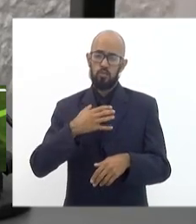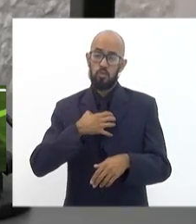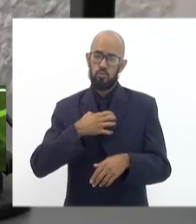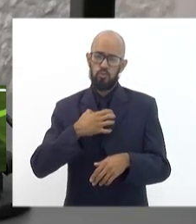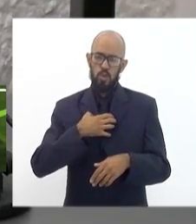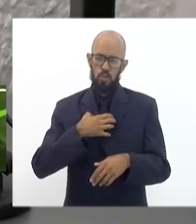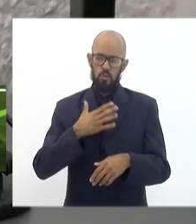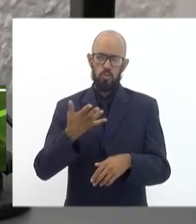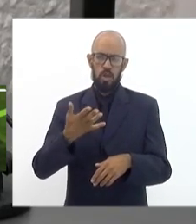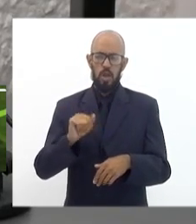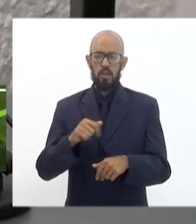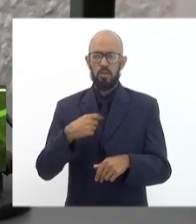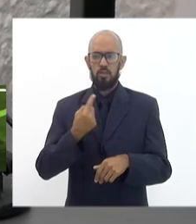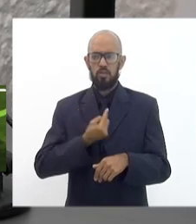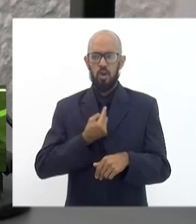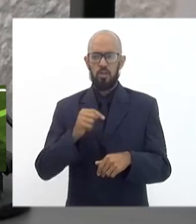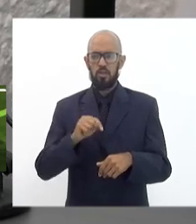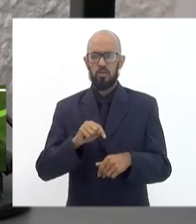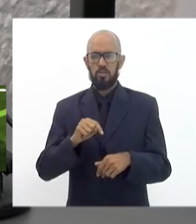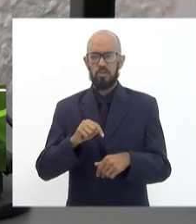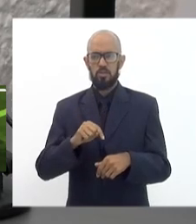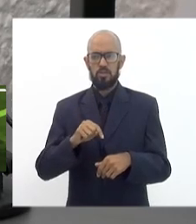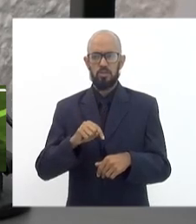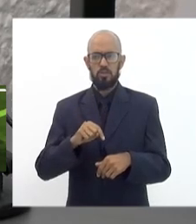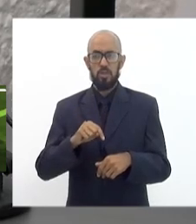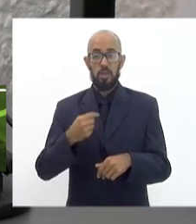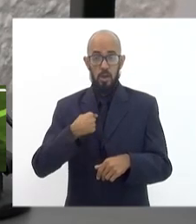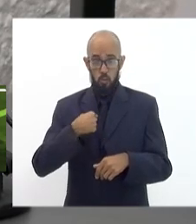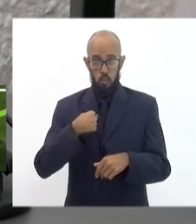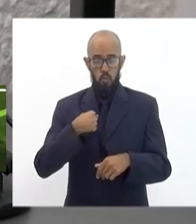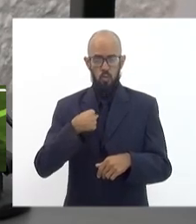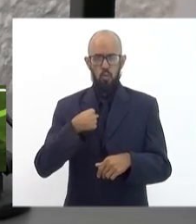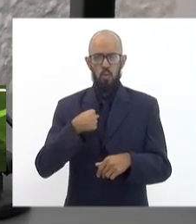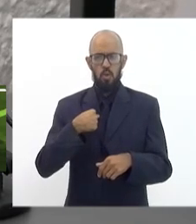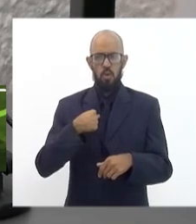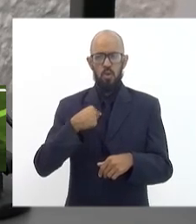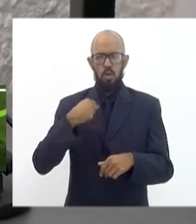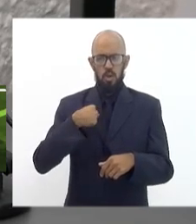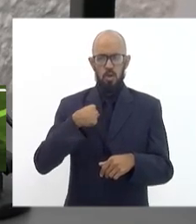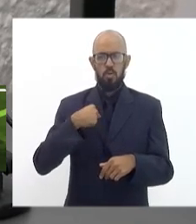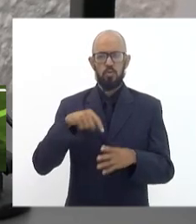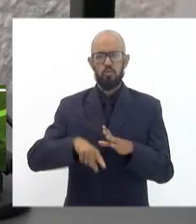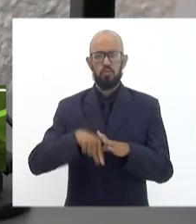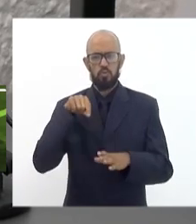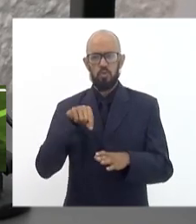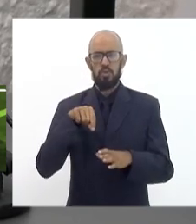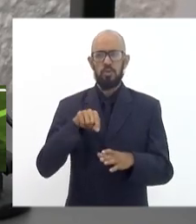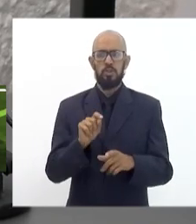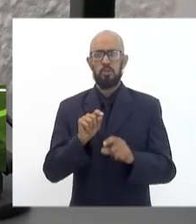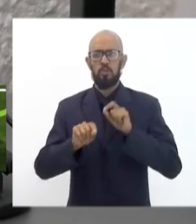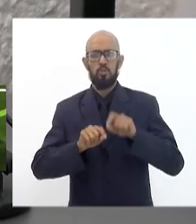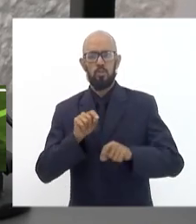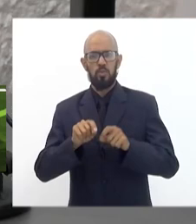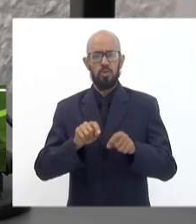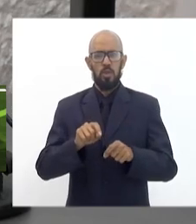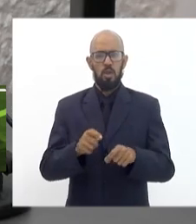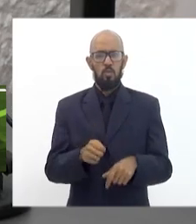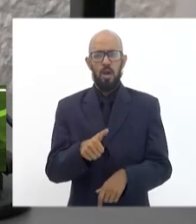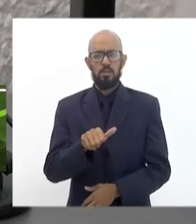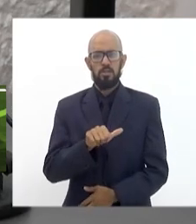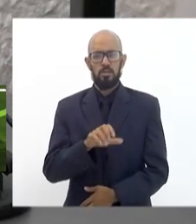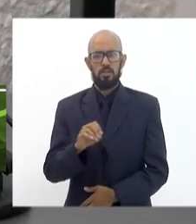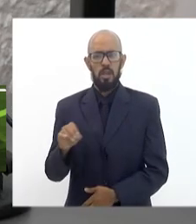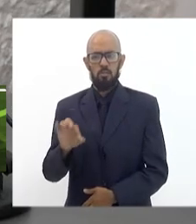optamos por delimitar as de forma Quase que sem por cento